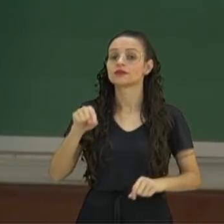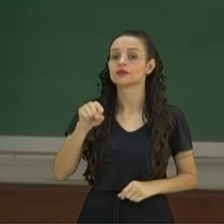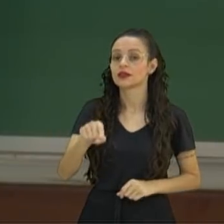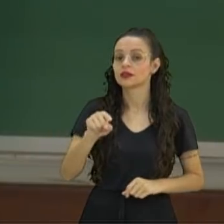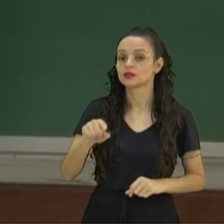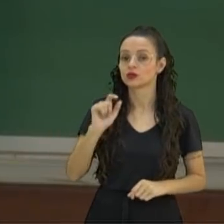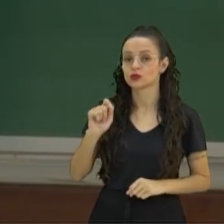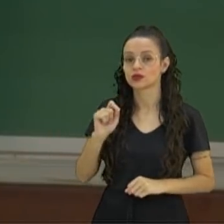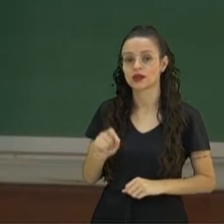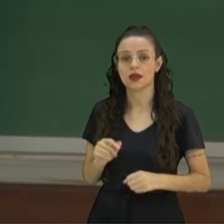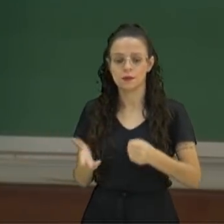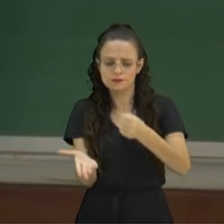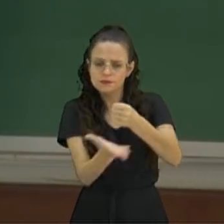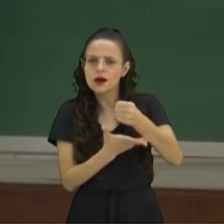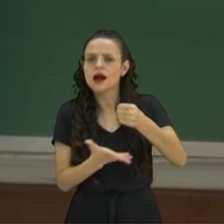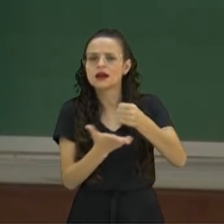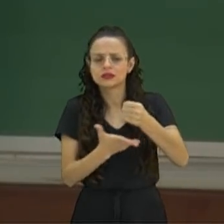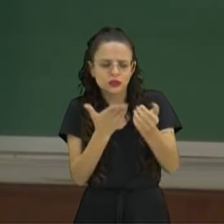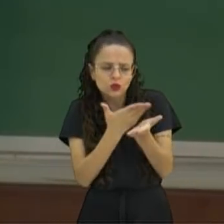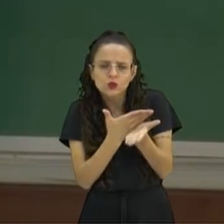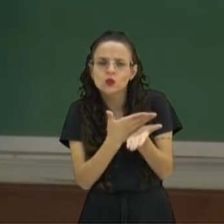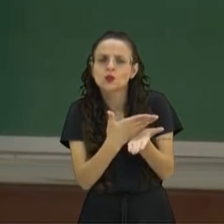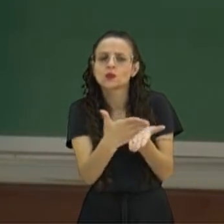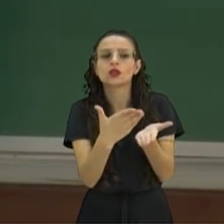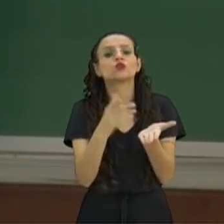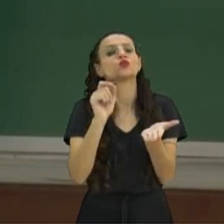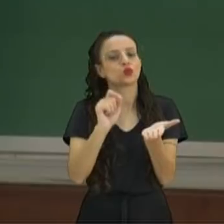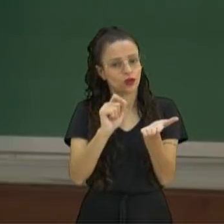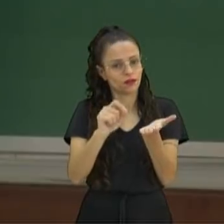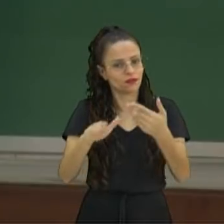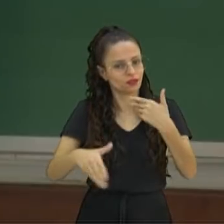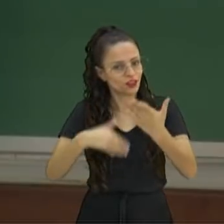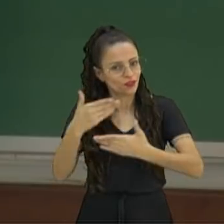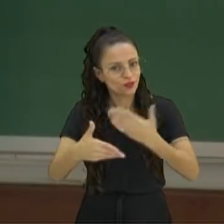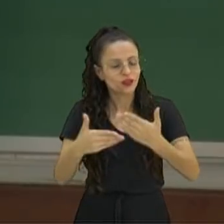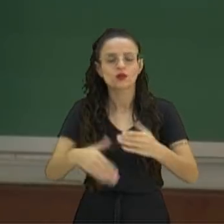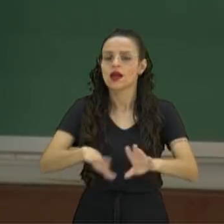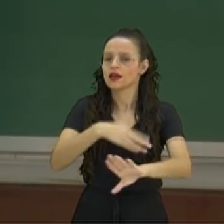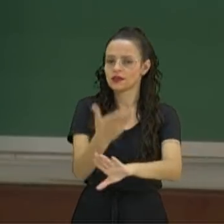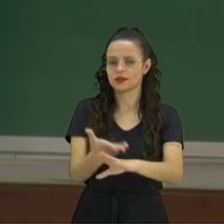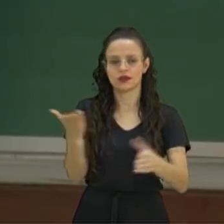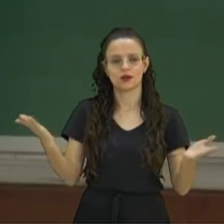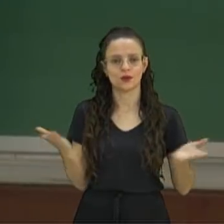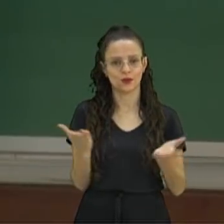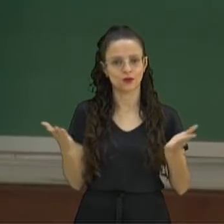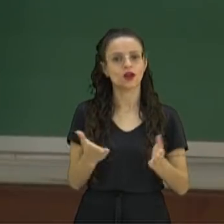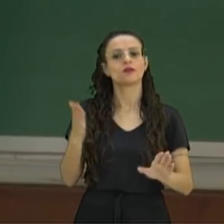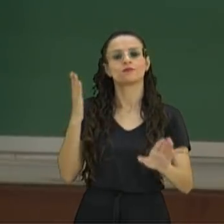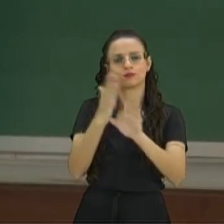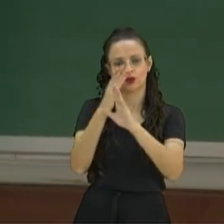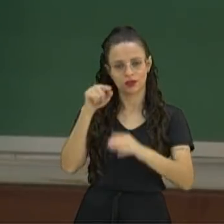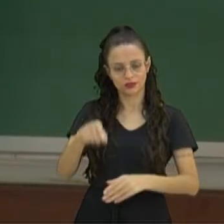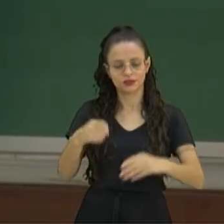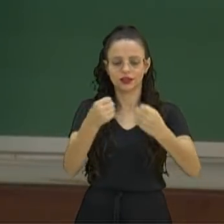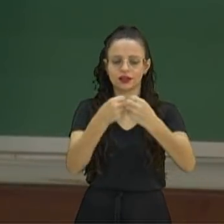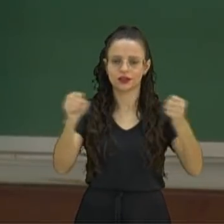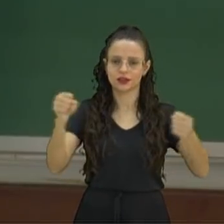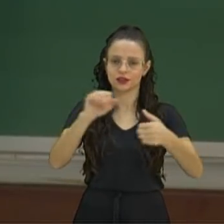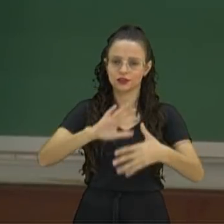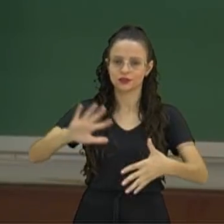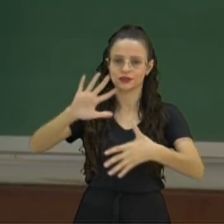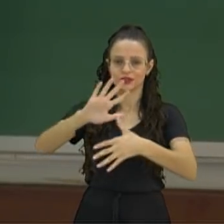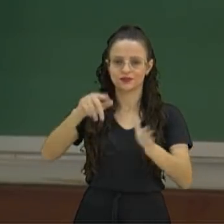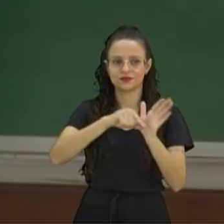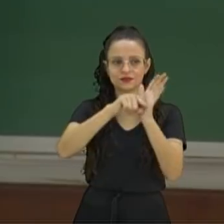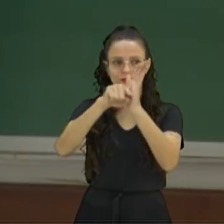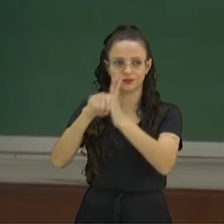veio lá de uma base, de um início, que foi desenvolvido e ainda é hoje pela cartografia, tá? E aí o